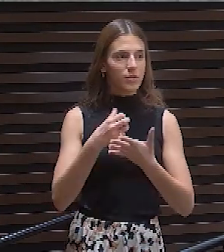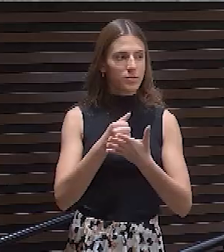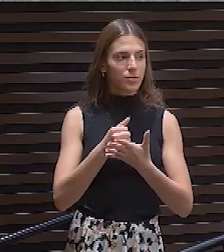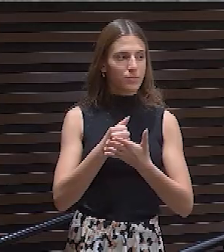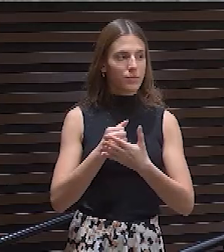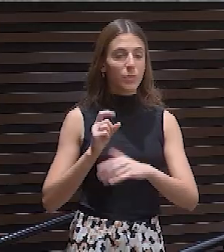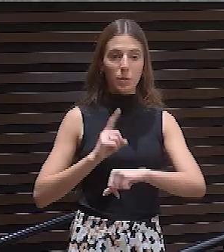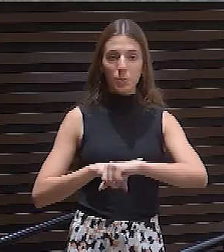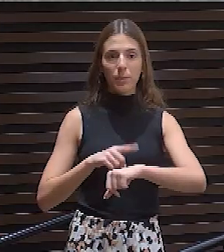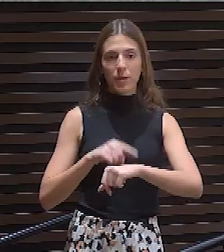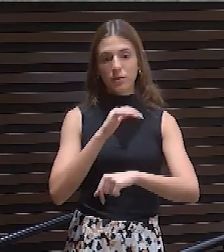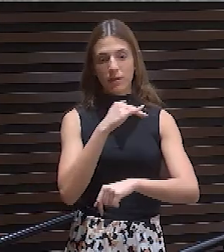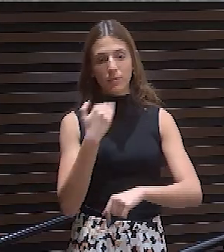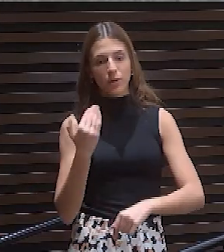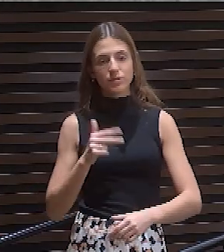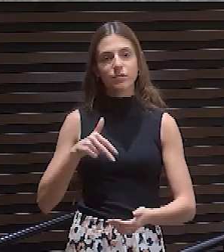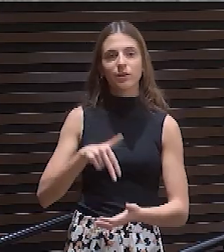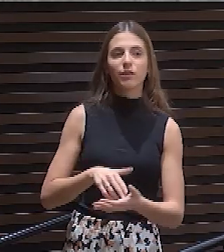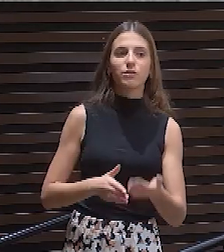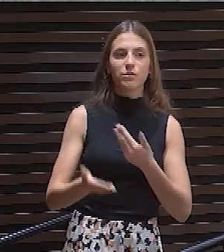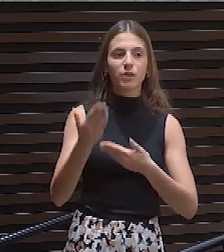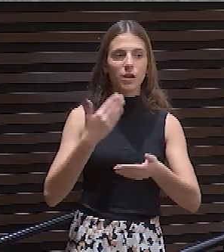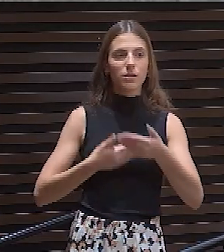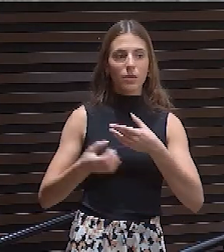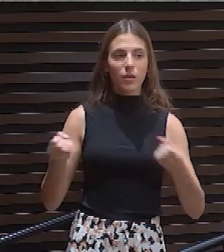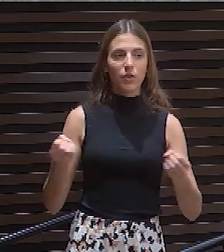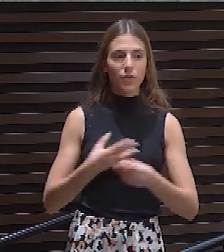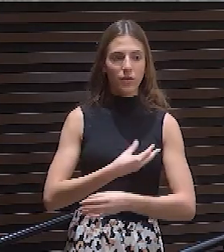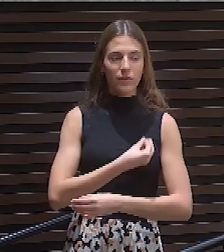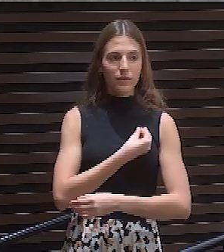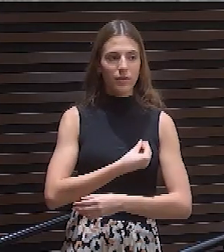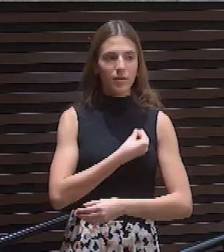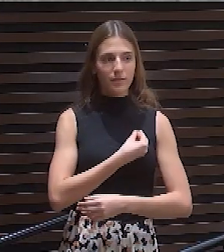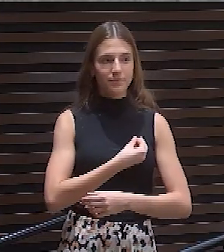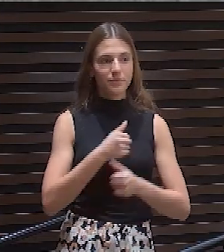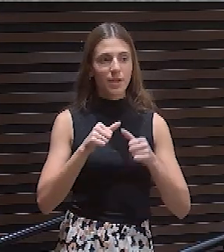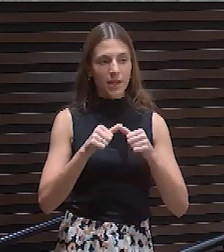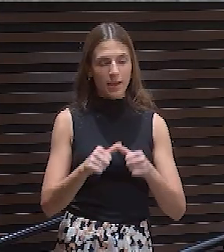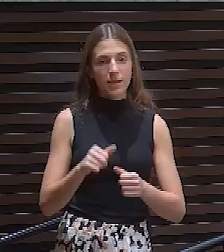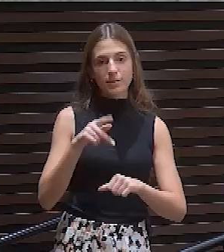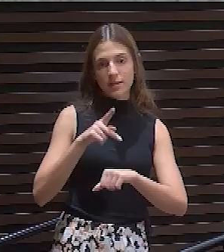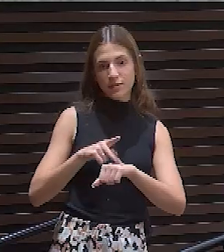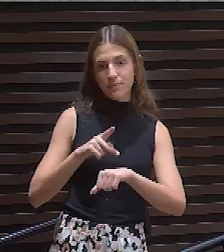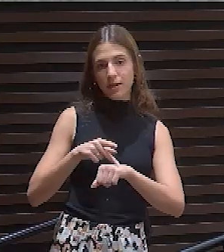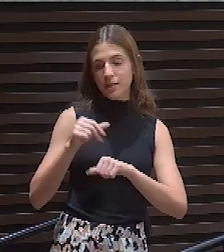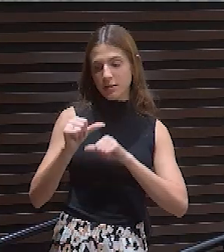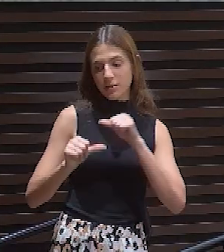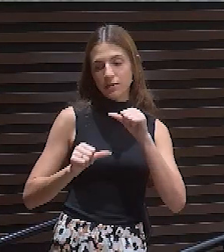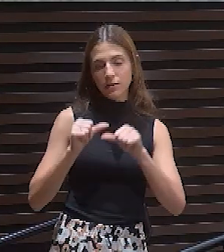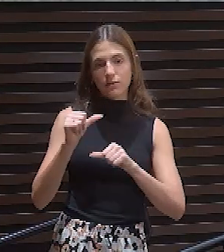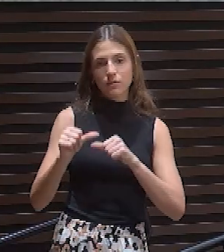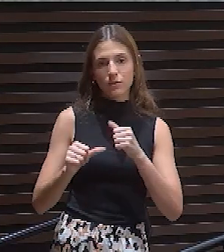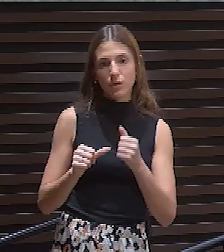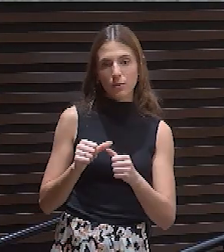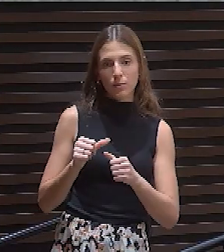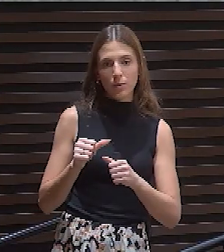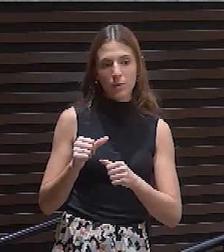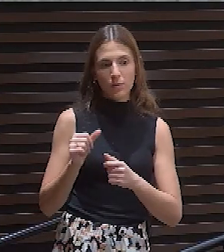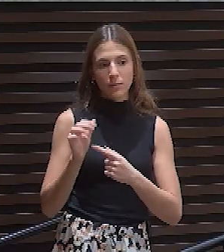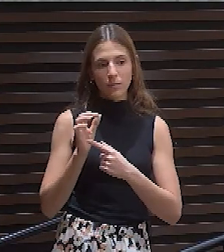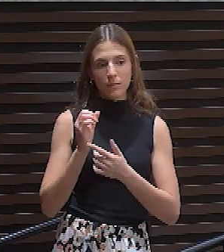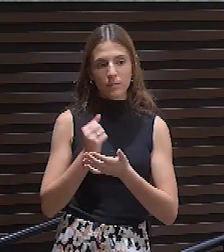nossa ressurreição em novidade de vida. Essas pedras se tornam marcos de um